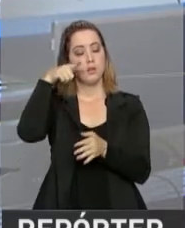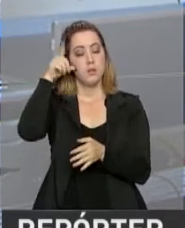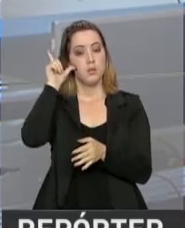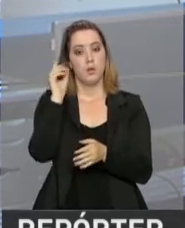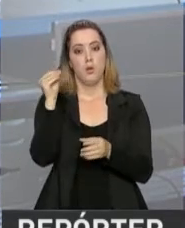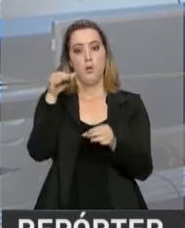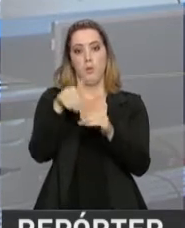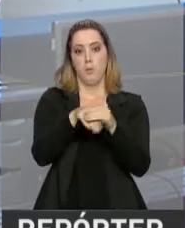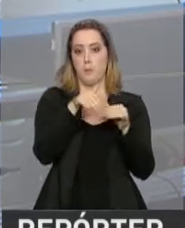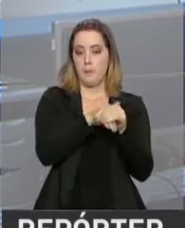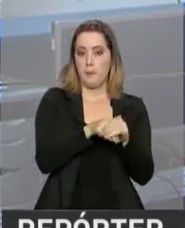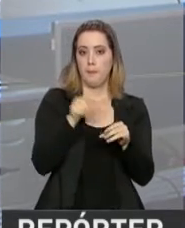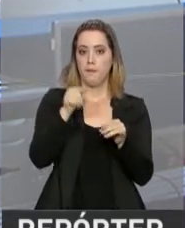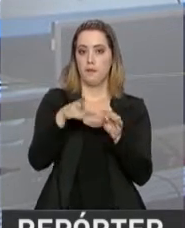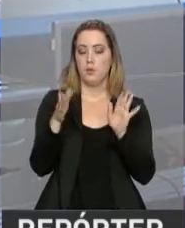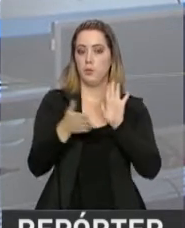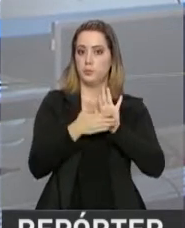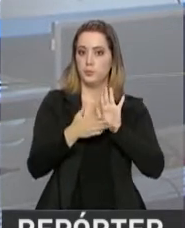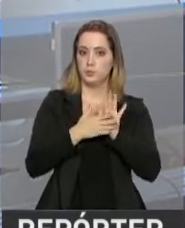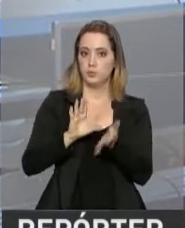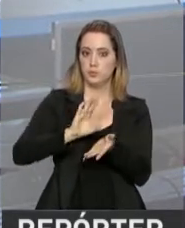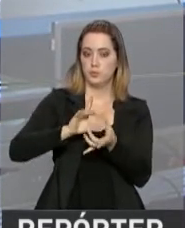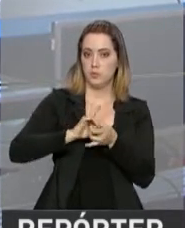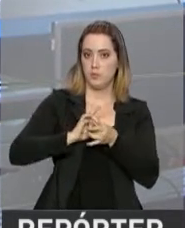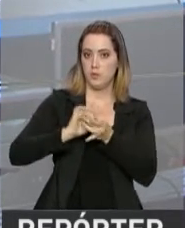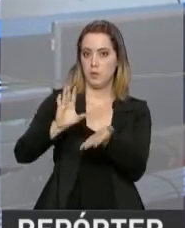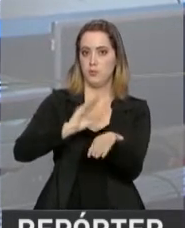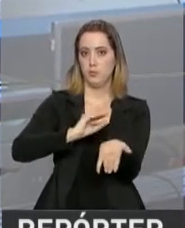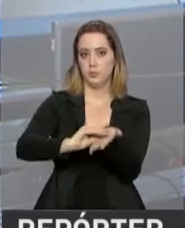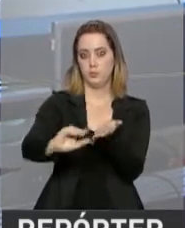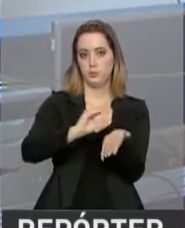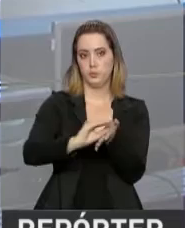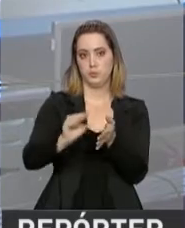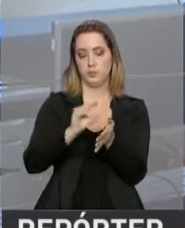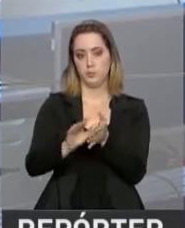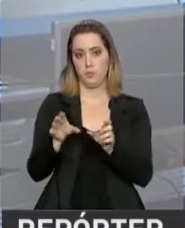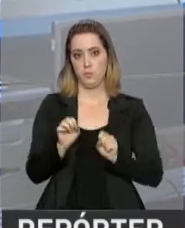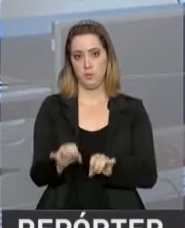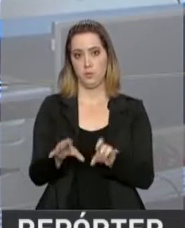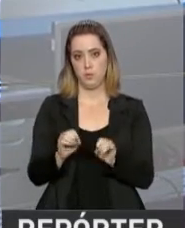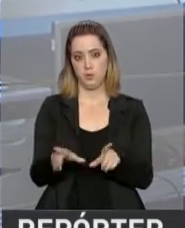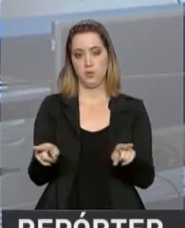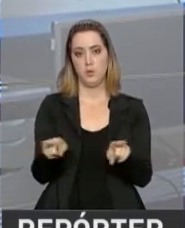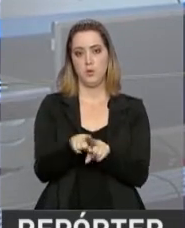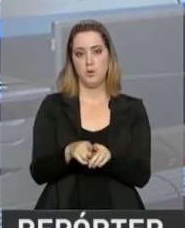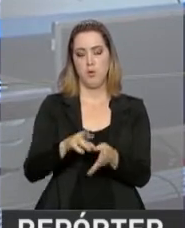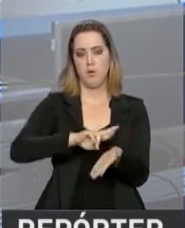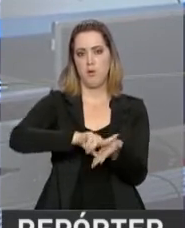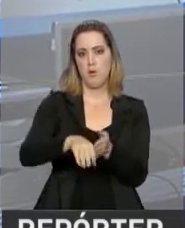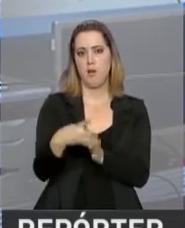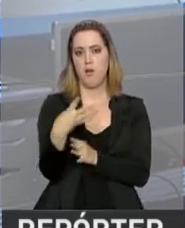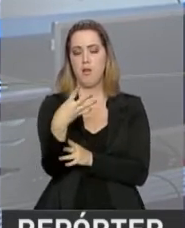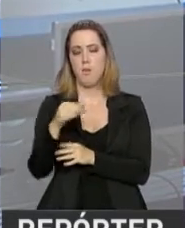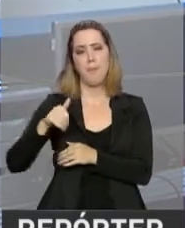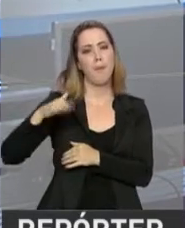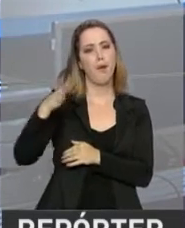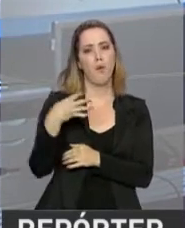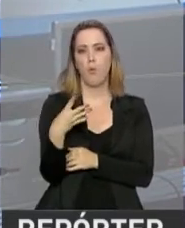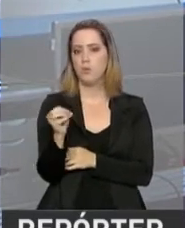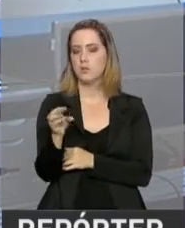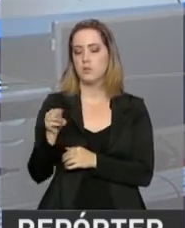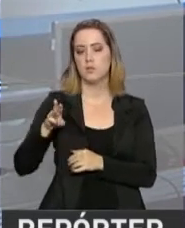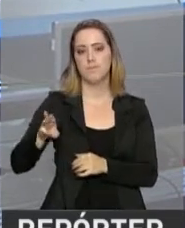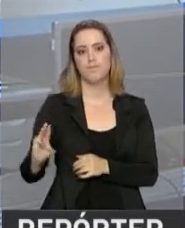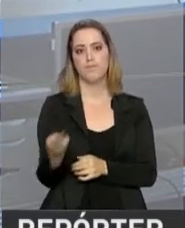da Educação. Esse projeto libera 702 milhões de reais para o FIES e pouco mais de 400 milhões para a realização do